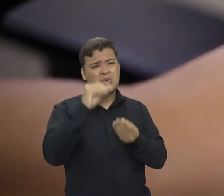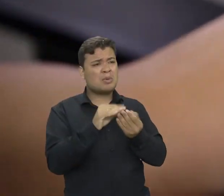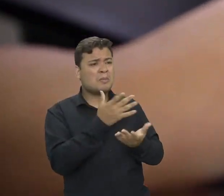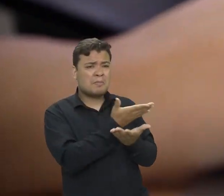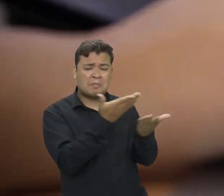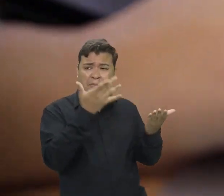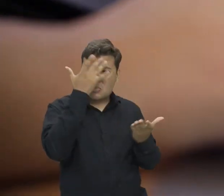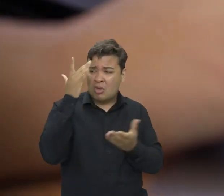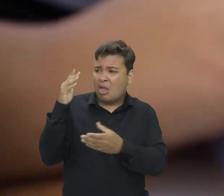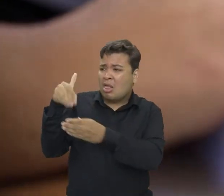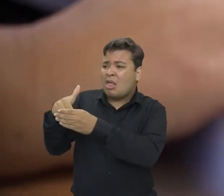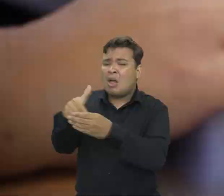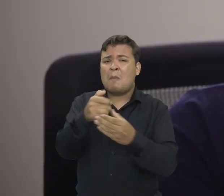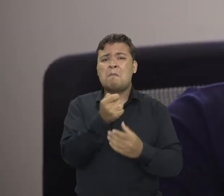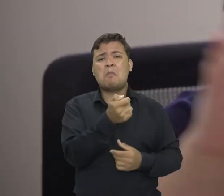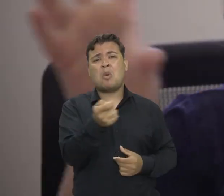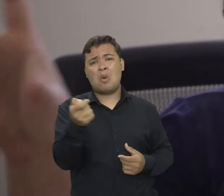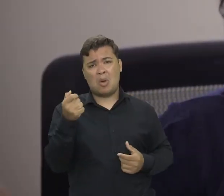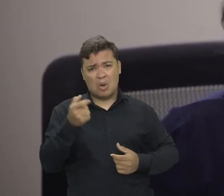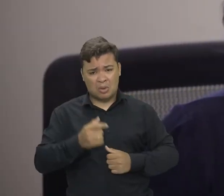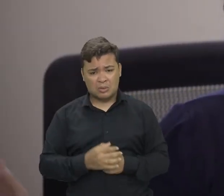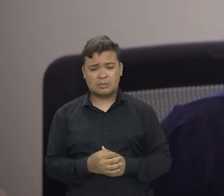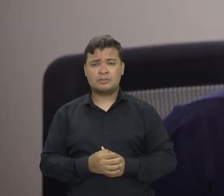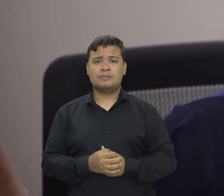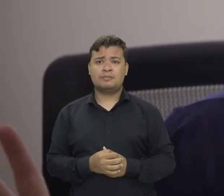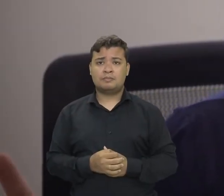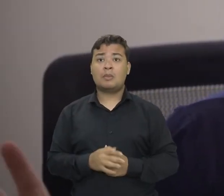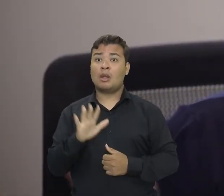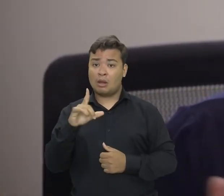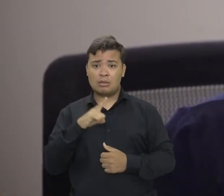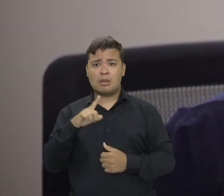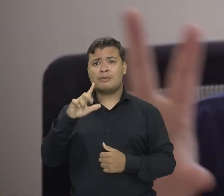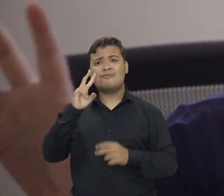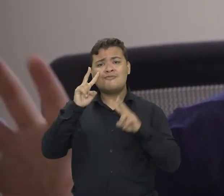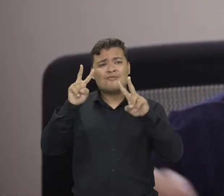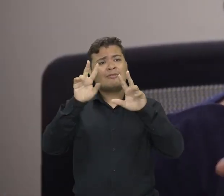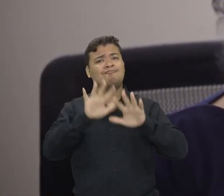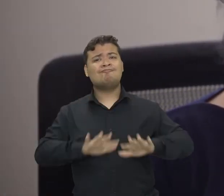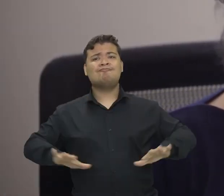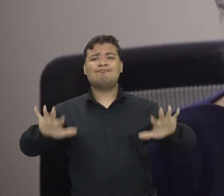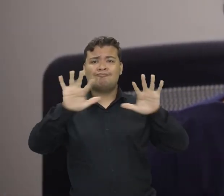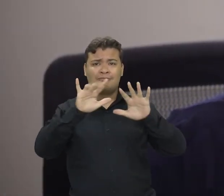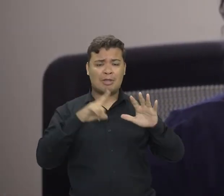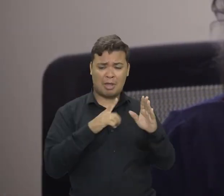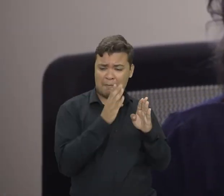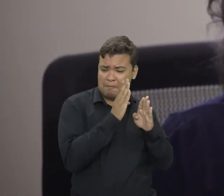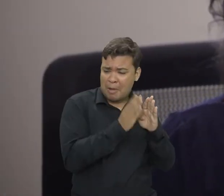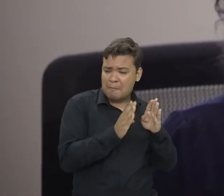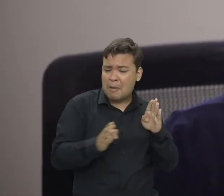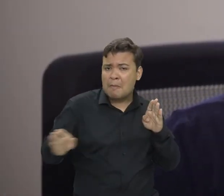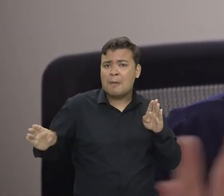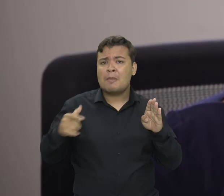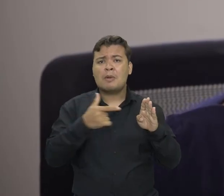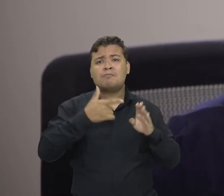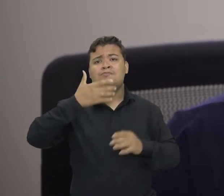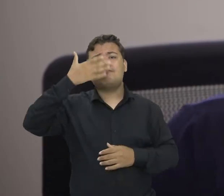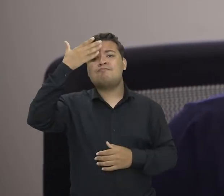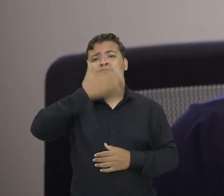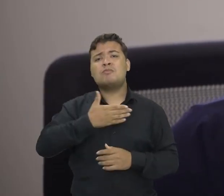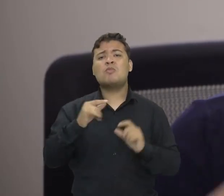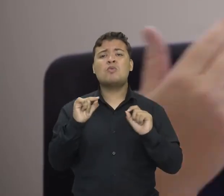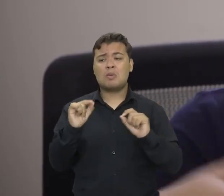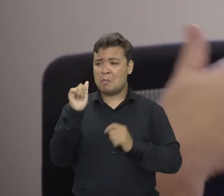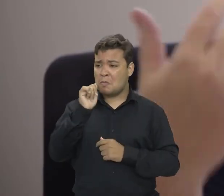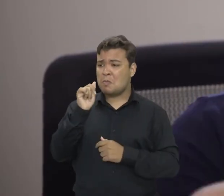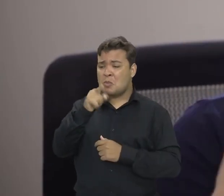votar nessas candidaturas. É um quadro muito grande que em várias etapas desse